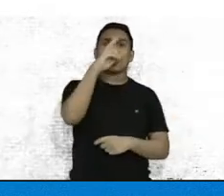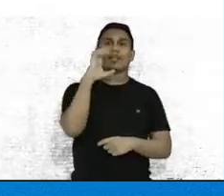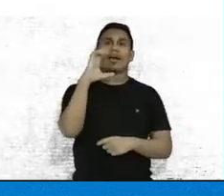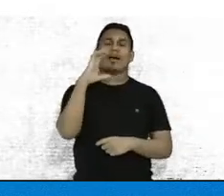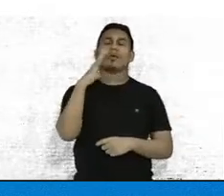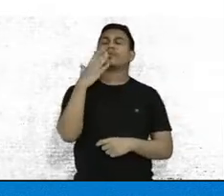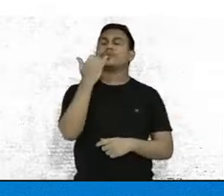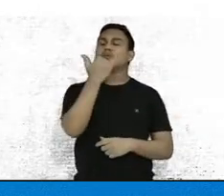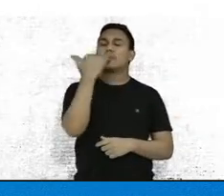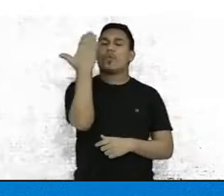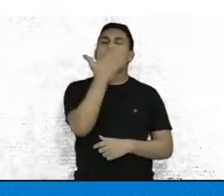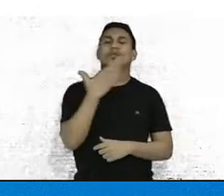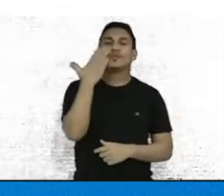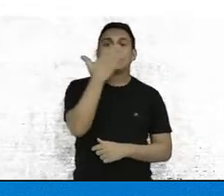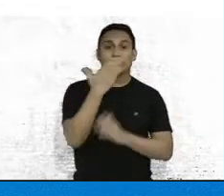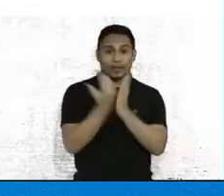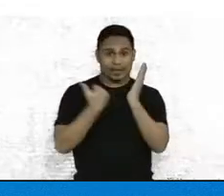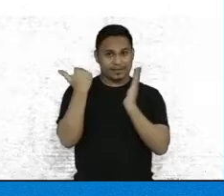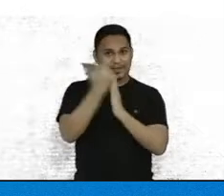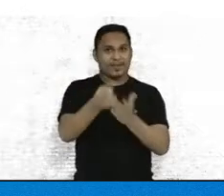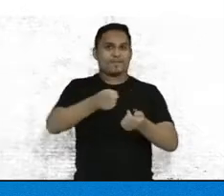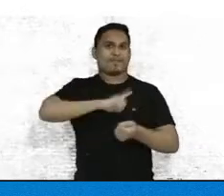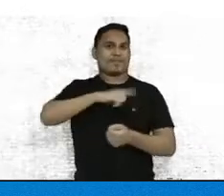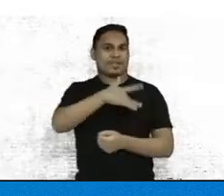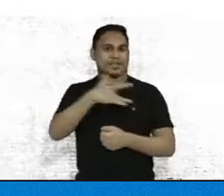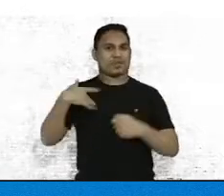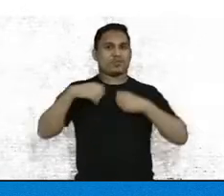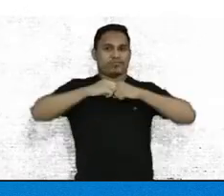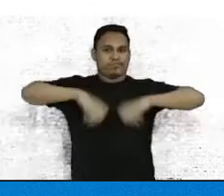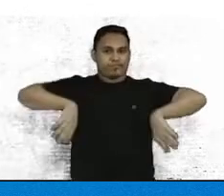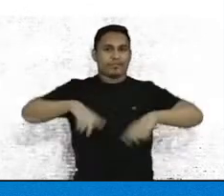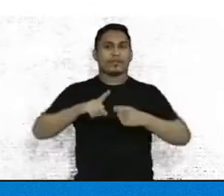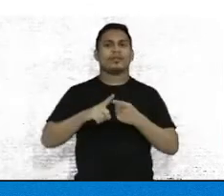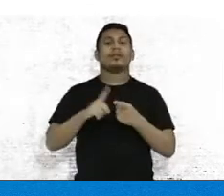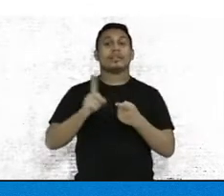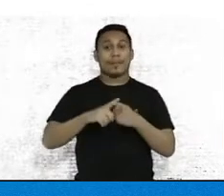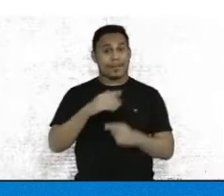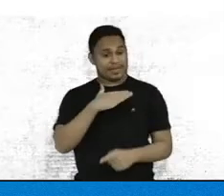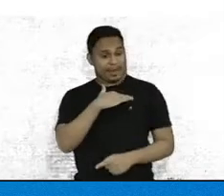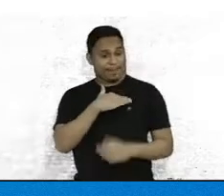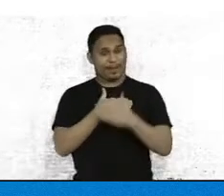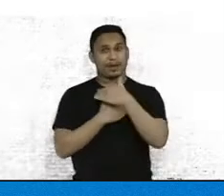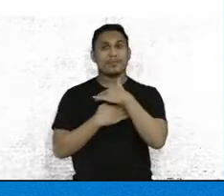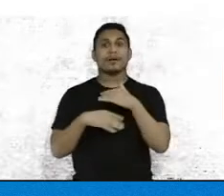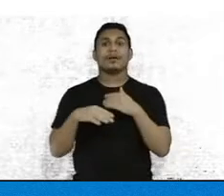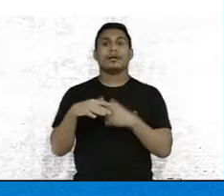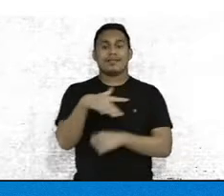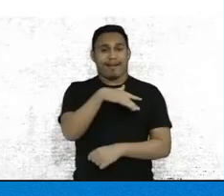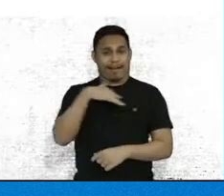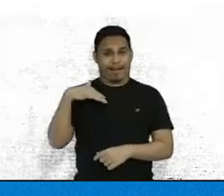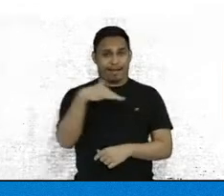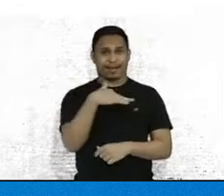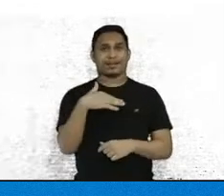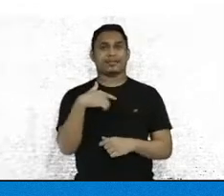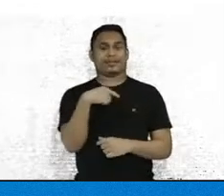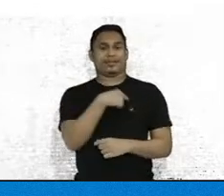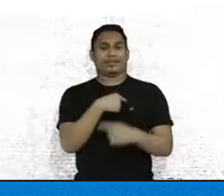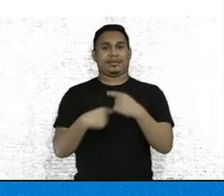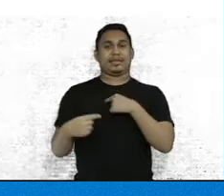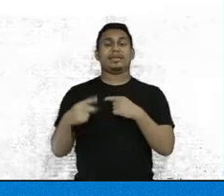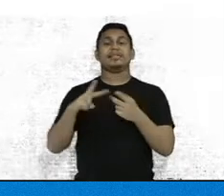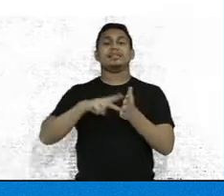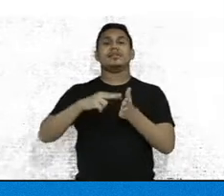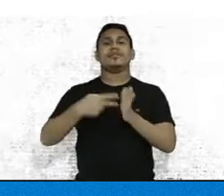faz mal para a nossa saúde. Faz mal para a nossa saúde da mama, tá? A resistência insulínica, ter um hormônio insulina